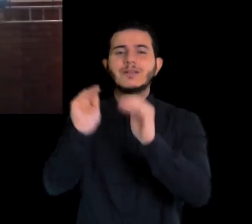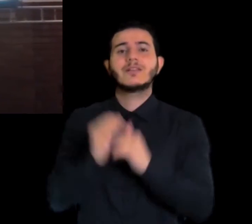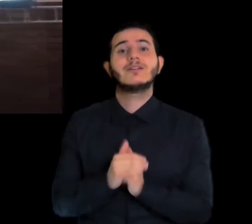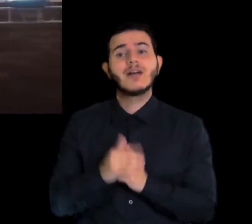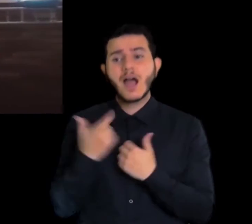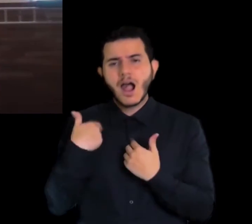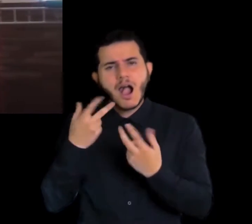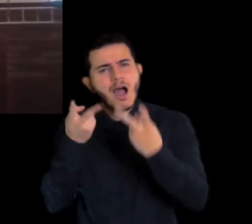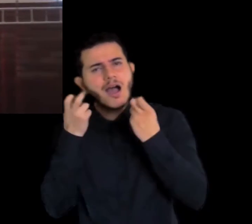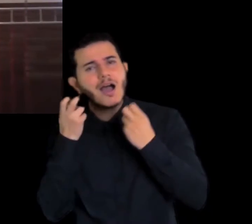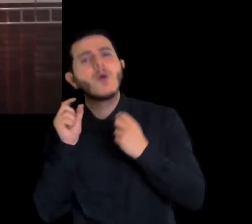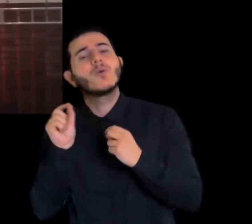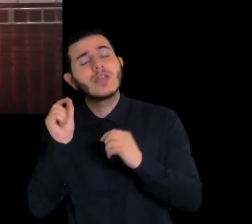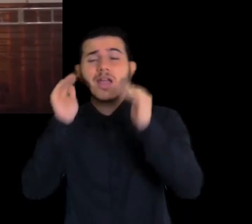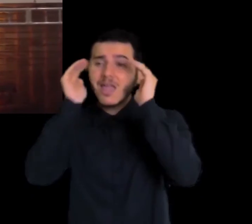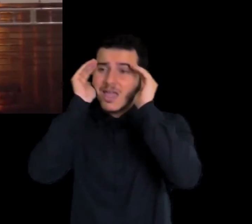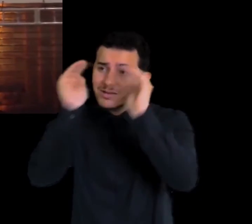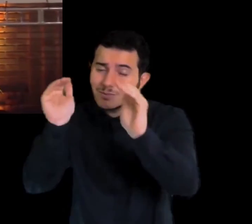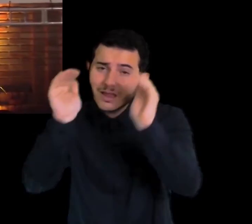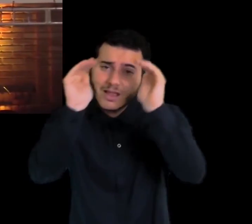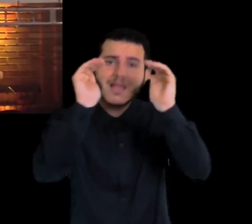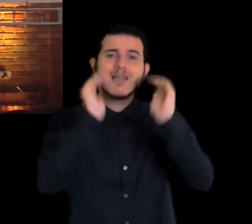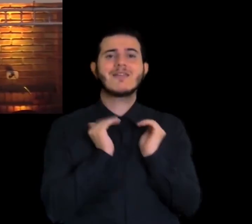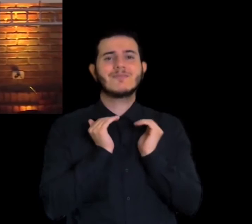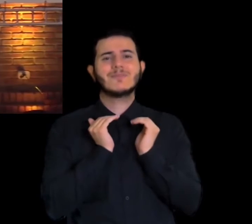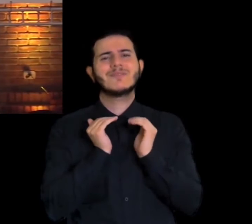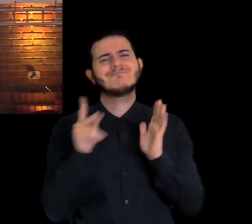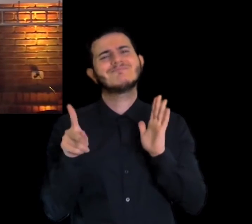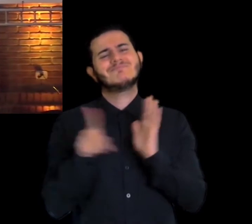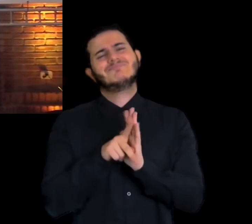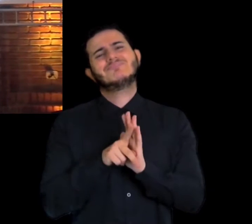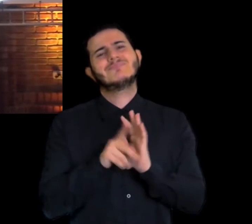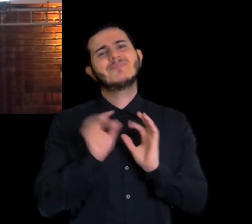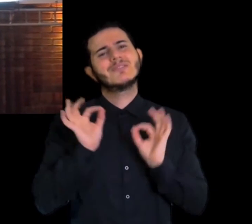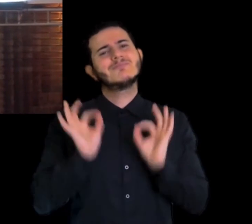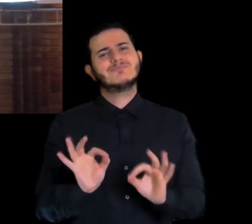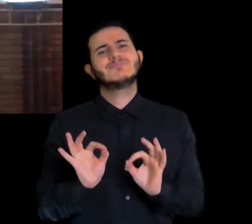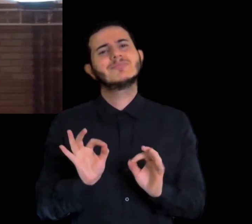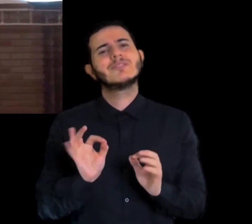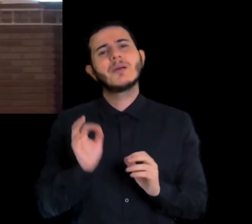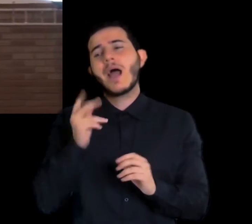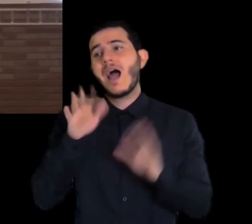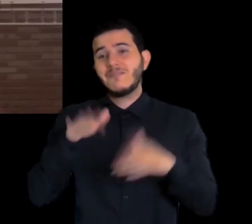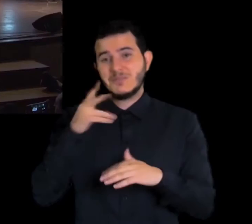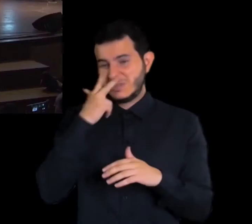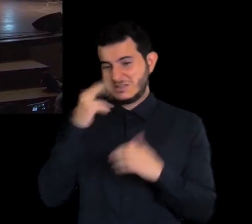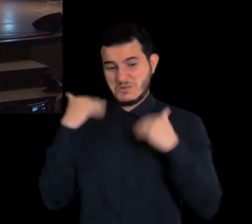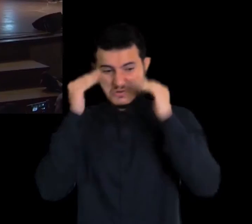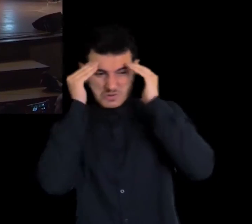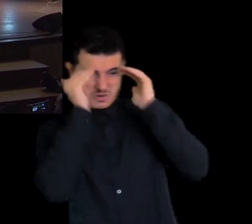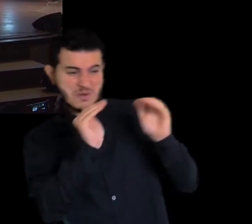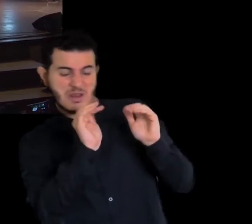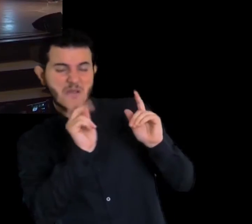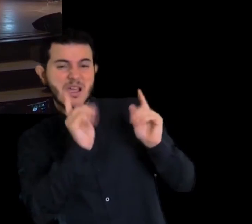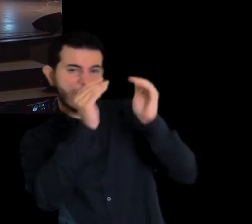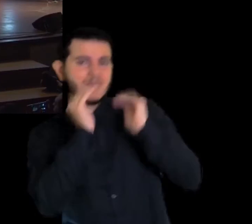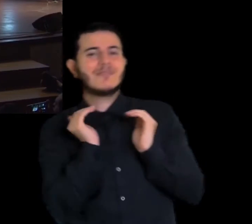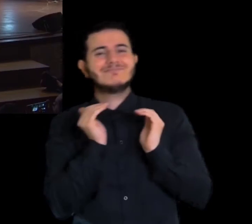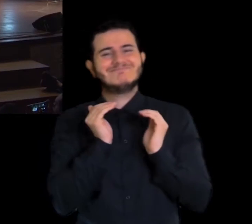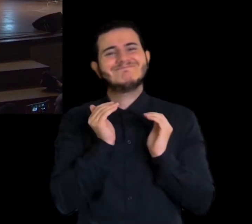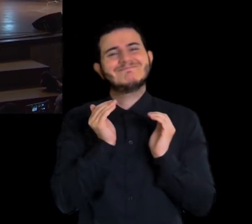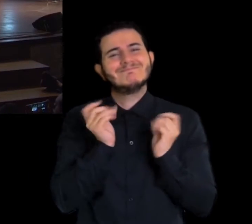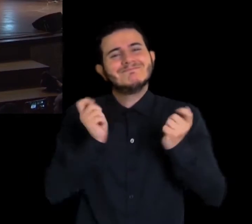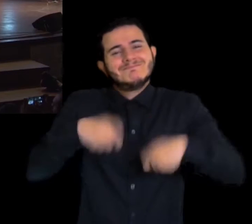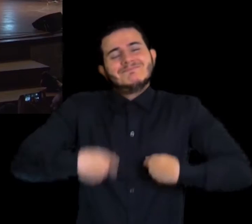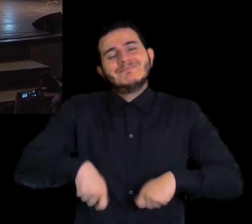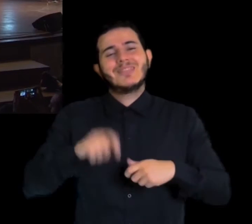lado. E quando a gente faz isso, o respeito é como se fosse uma lei cósmica, na minha opinião. Não tem como alguém desrespeitar você se você está genuinamente